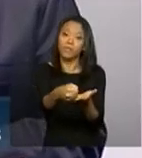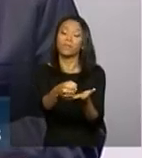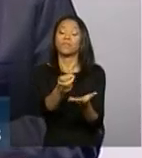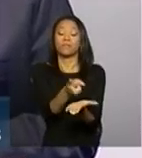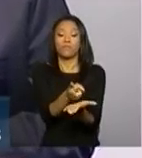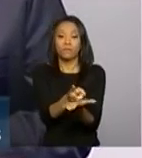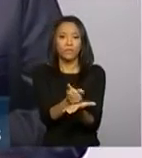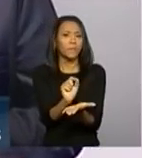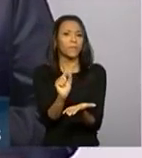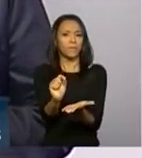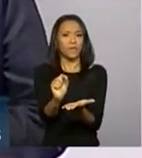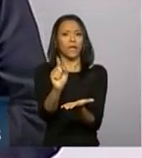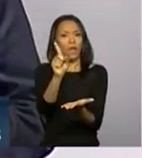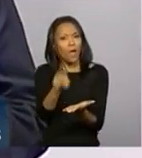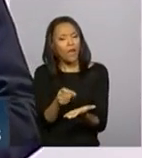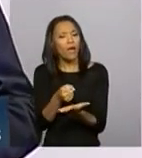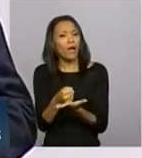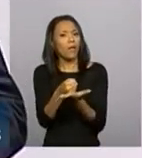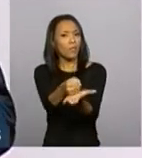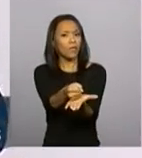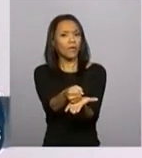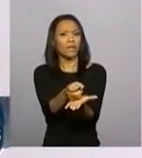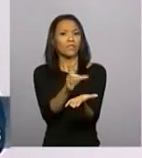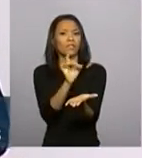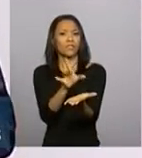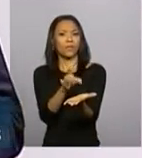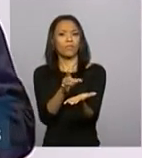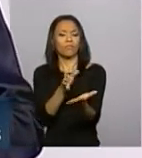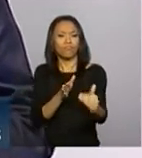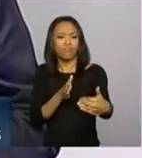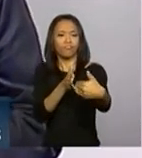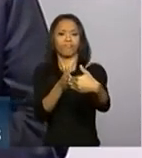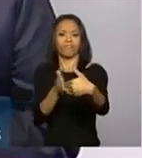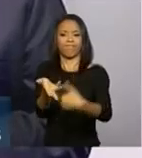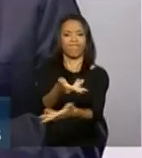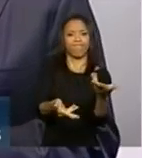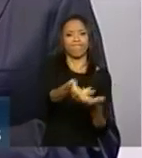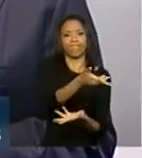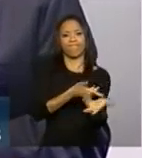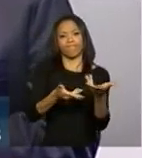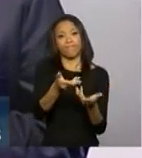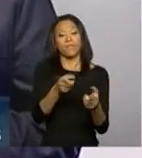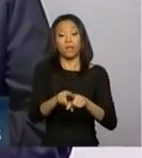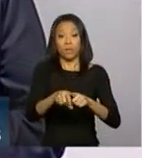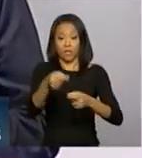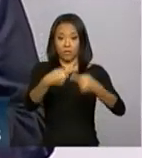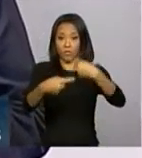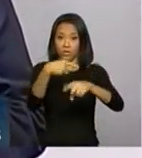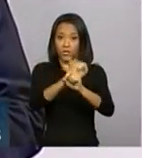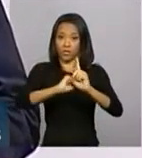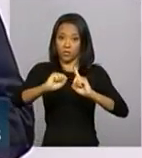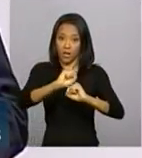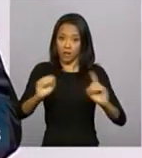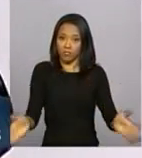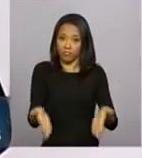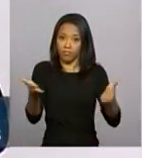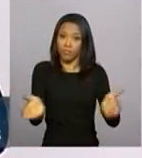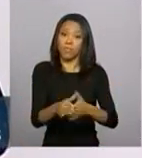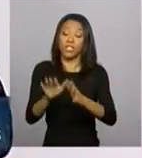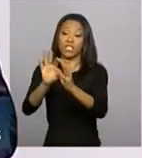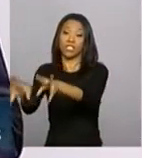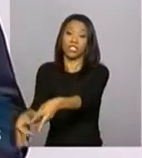construtivamente, mas é apoiar sem tergiversar. mais avanços nas políticas sociais que tiraram 36